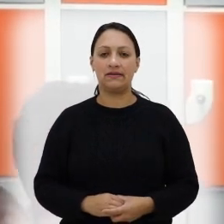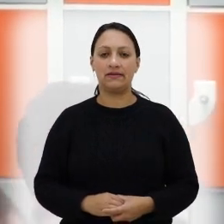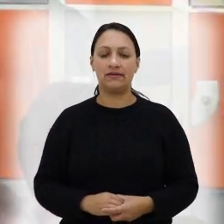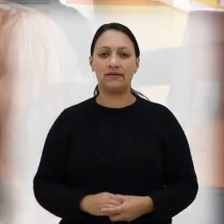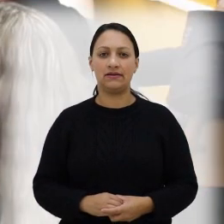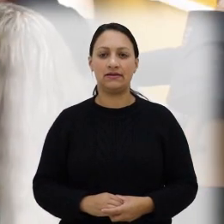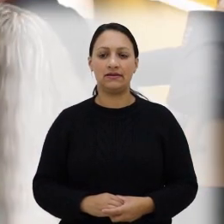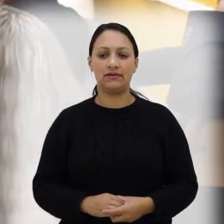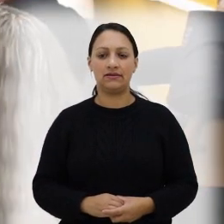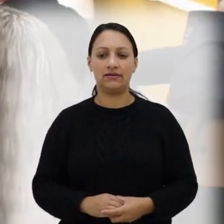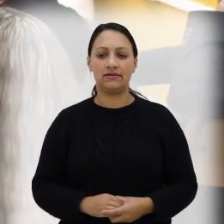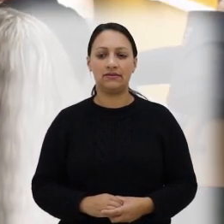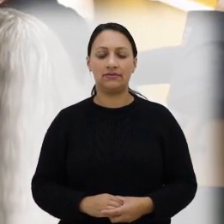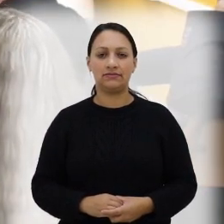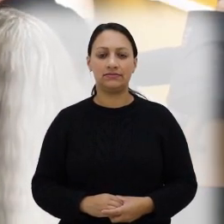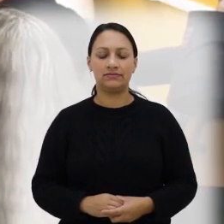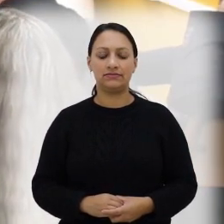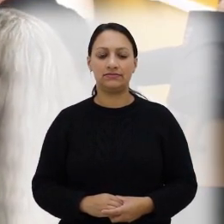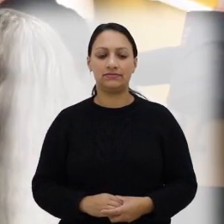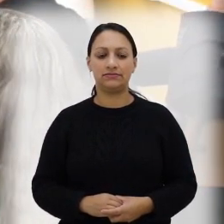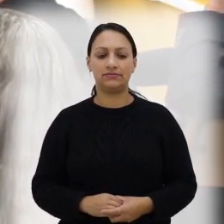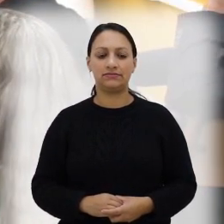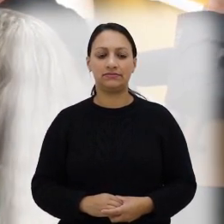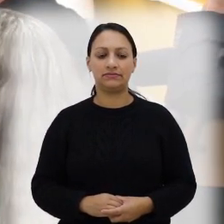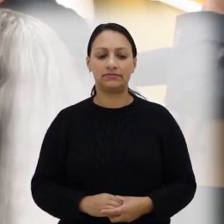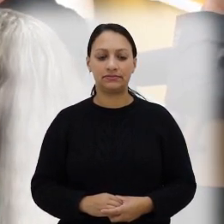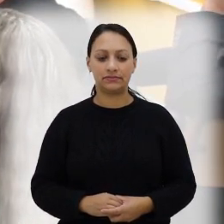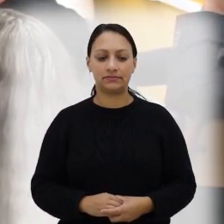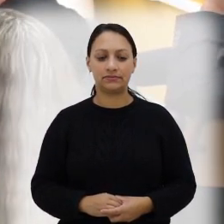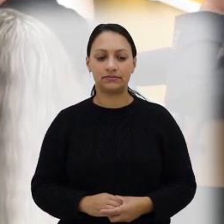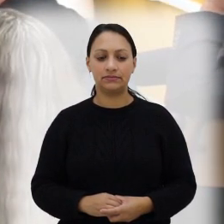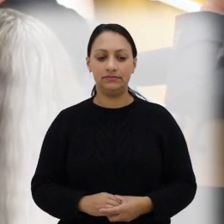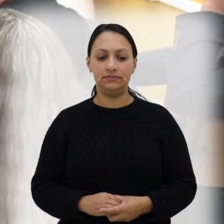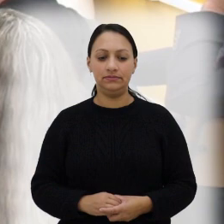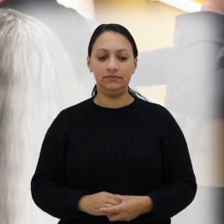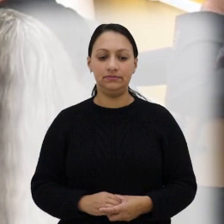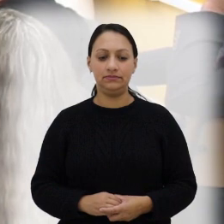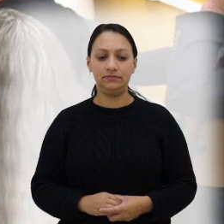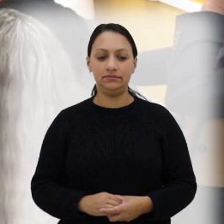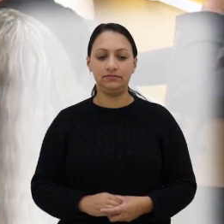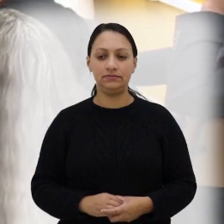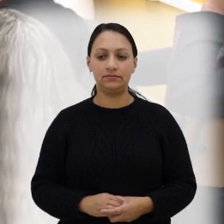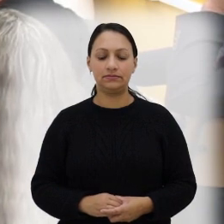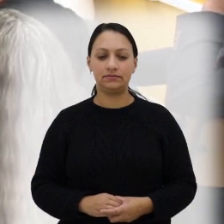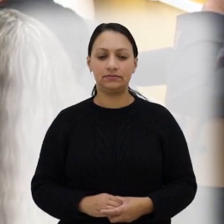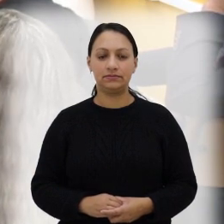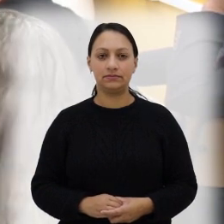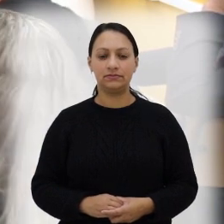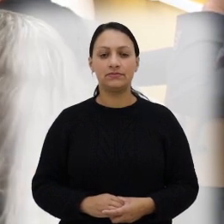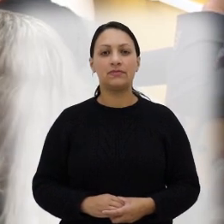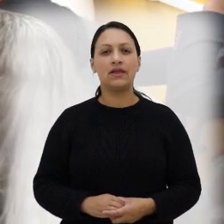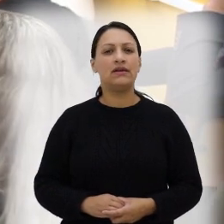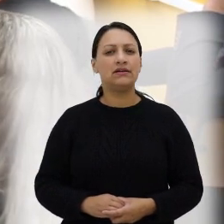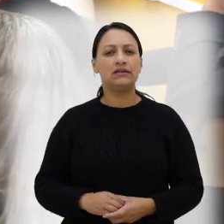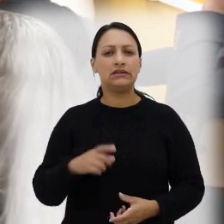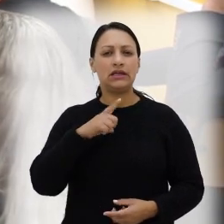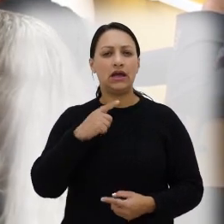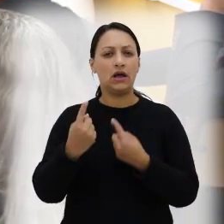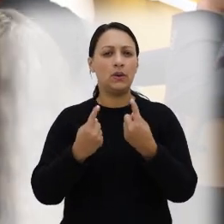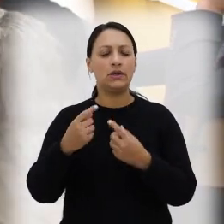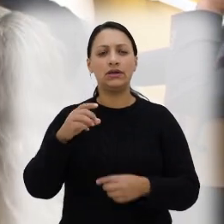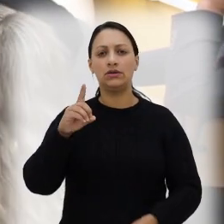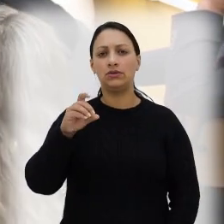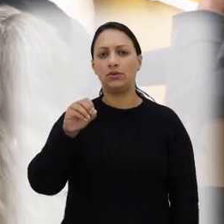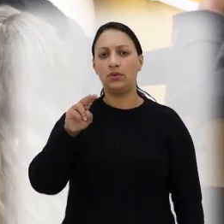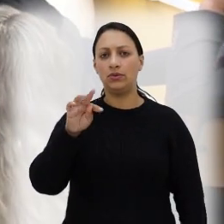O pessoal ia para São Paulo, acho que eles não têm que falar no microfone, não vão falar. Tem alguém da Dr. Multas online, talvez,